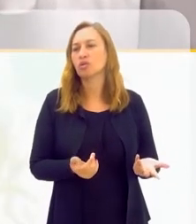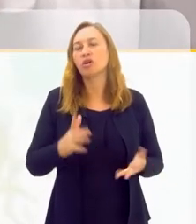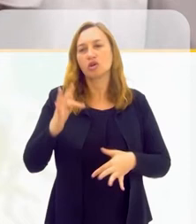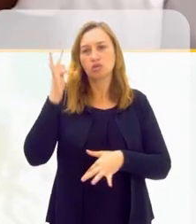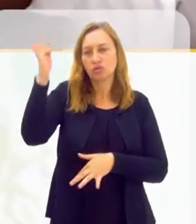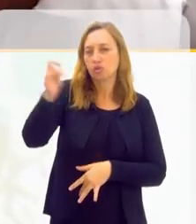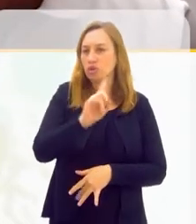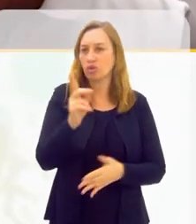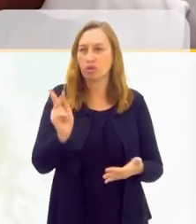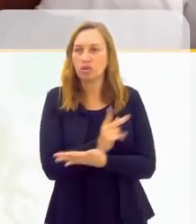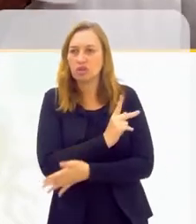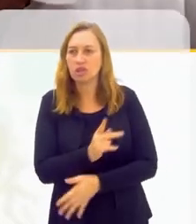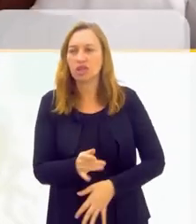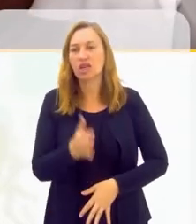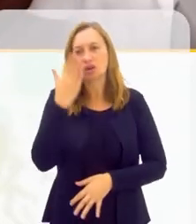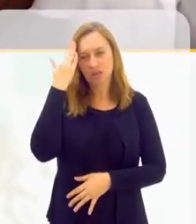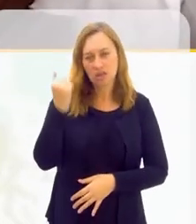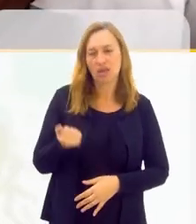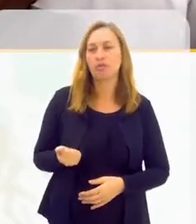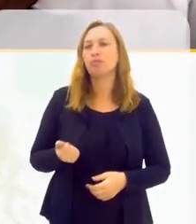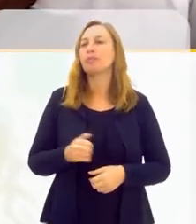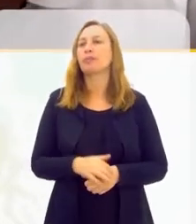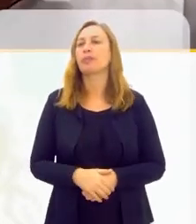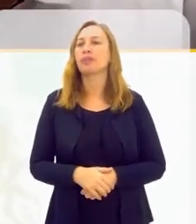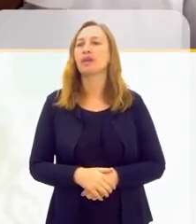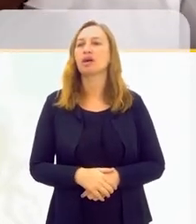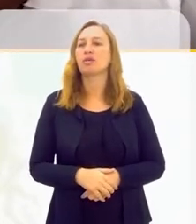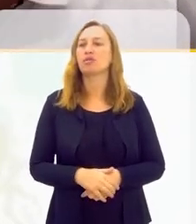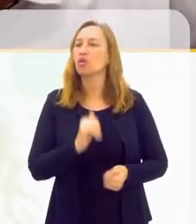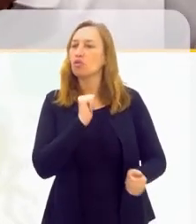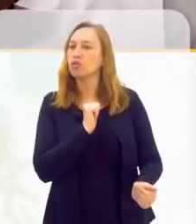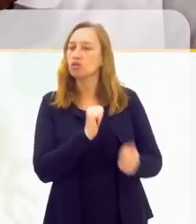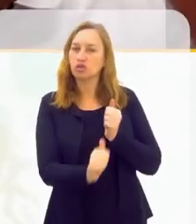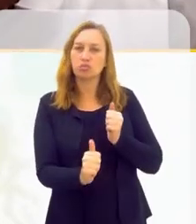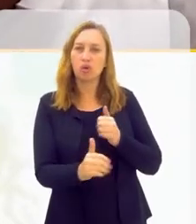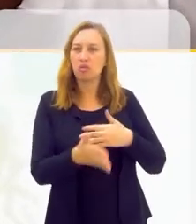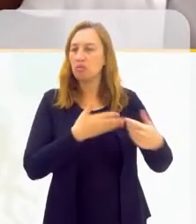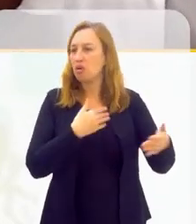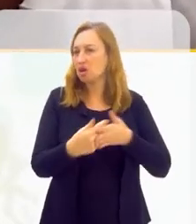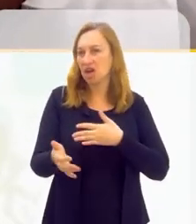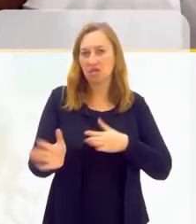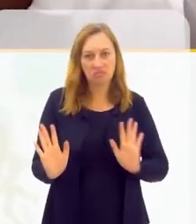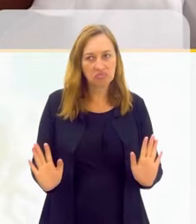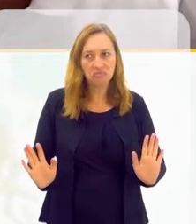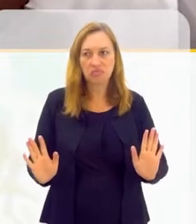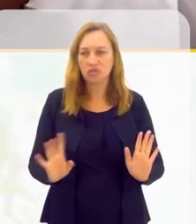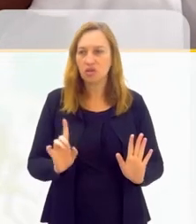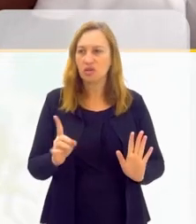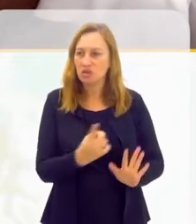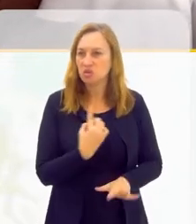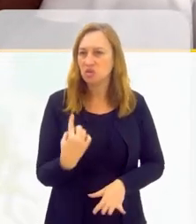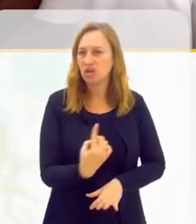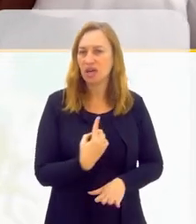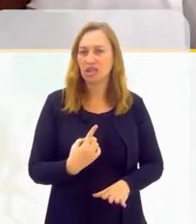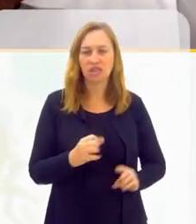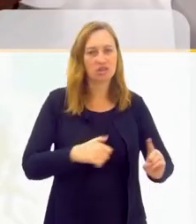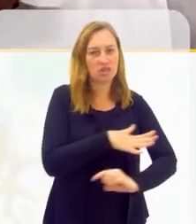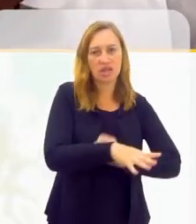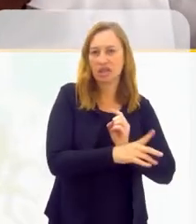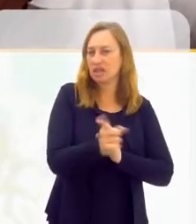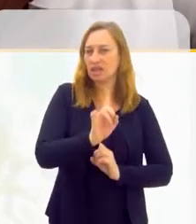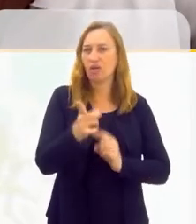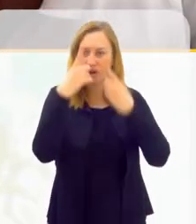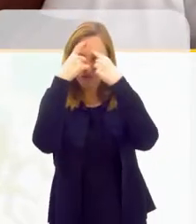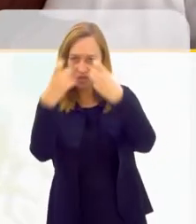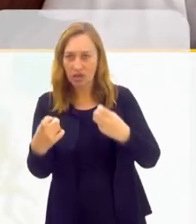que depois no futuro isso não aconteça. Uma coisa eu Perfeito. Sei, o futebol ou o desporto não vive de um isolado da sociedade.